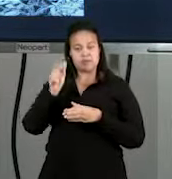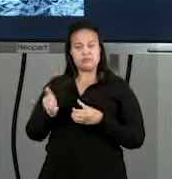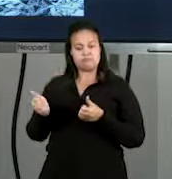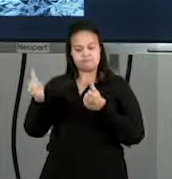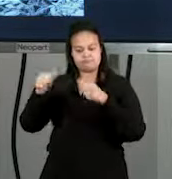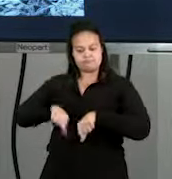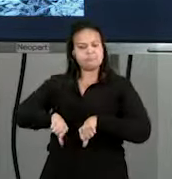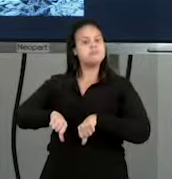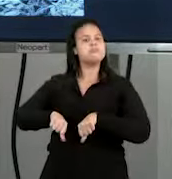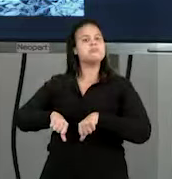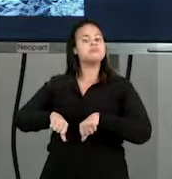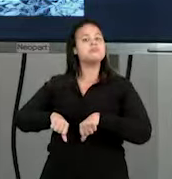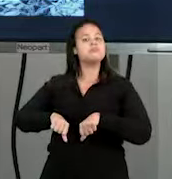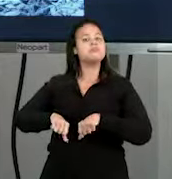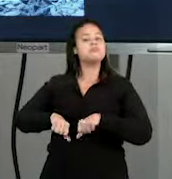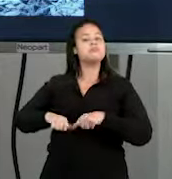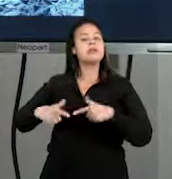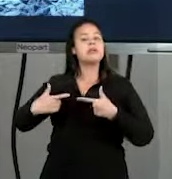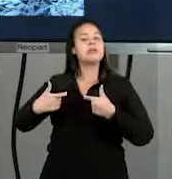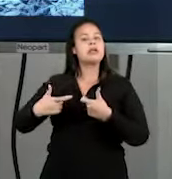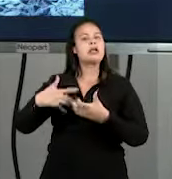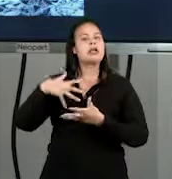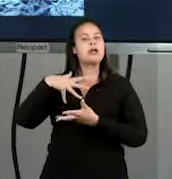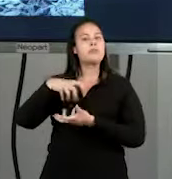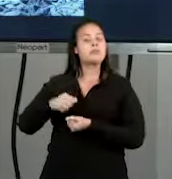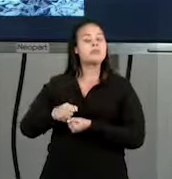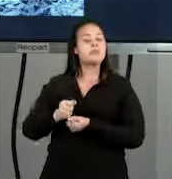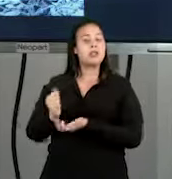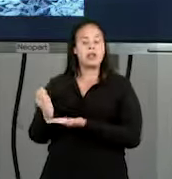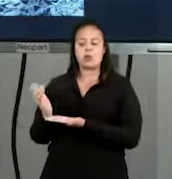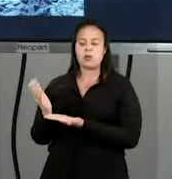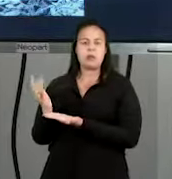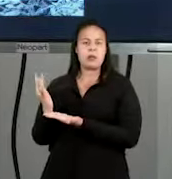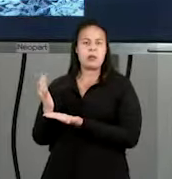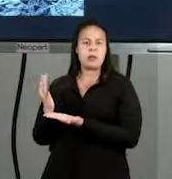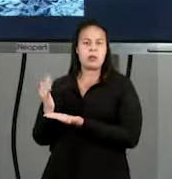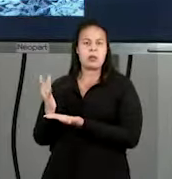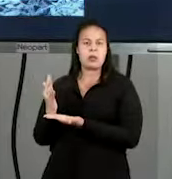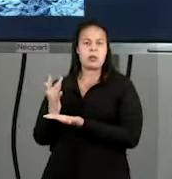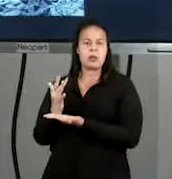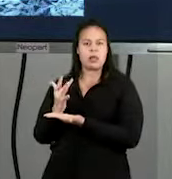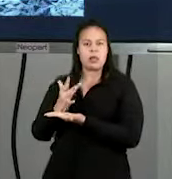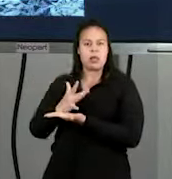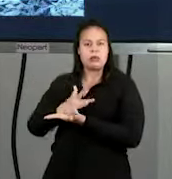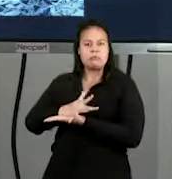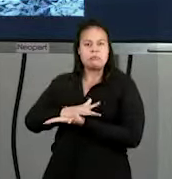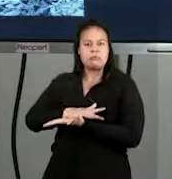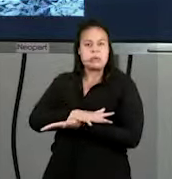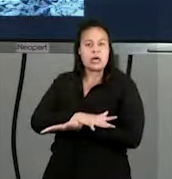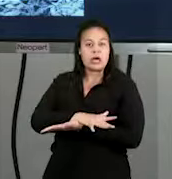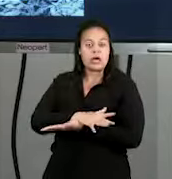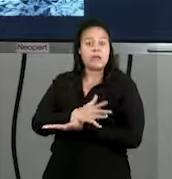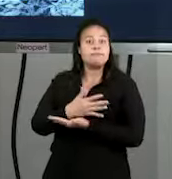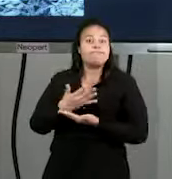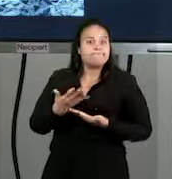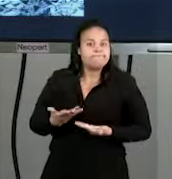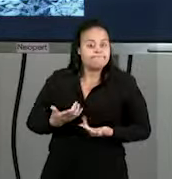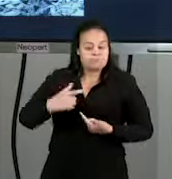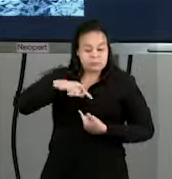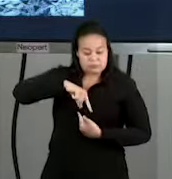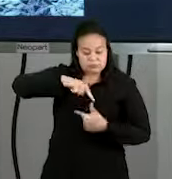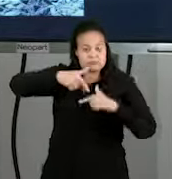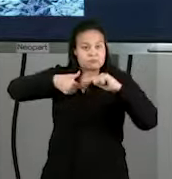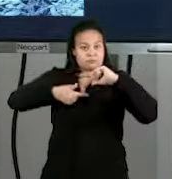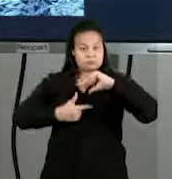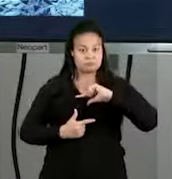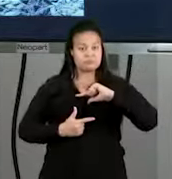Guerra Mundial. E aí esses campos de extermínio, eles acabaram, e os judeus foram libertos